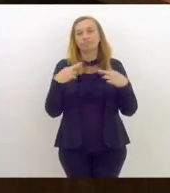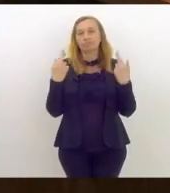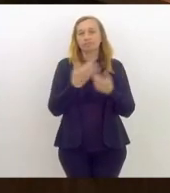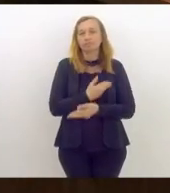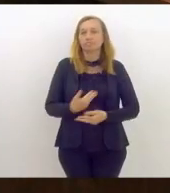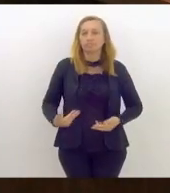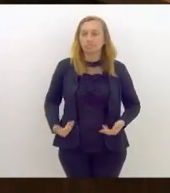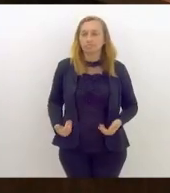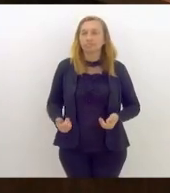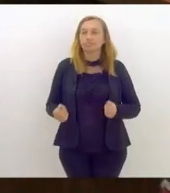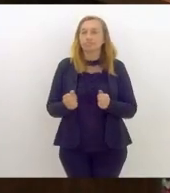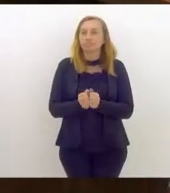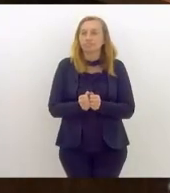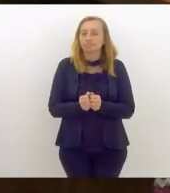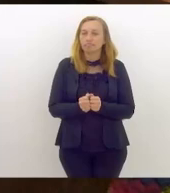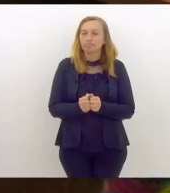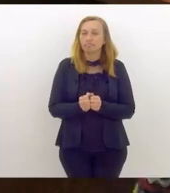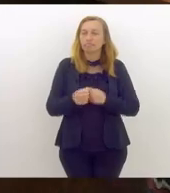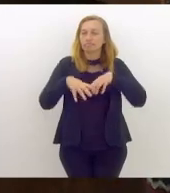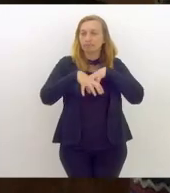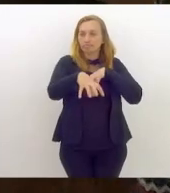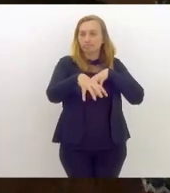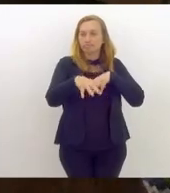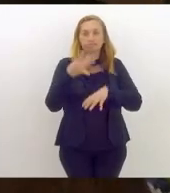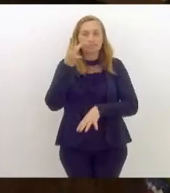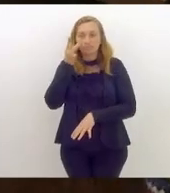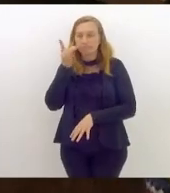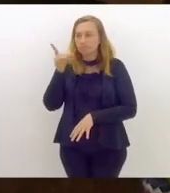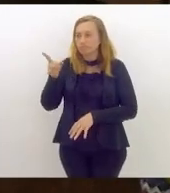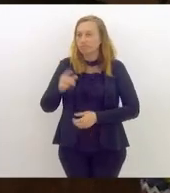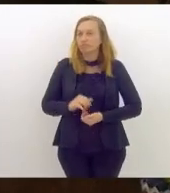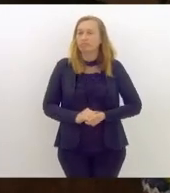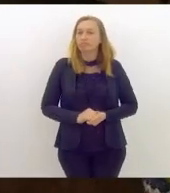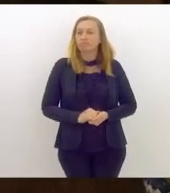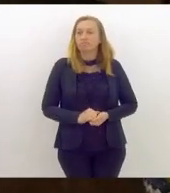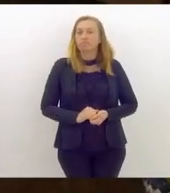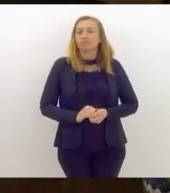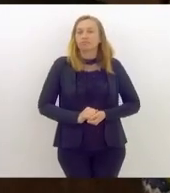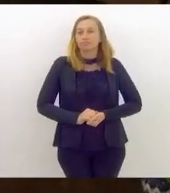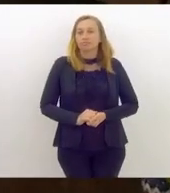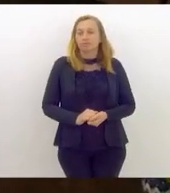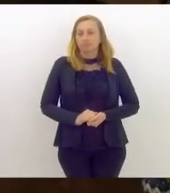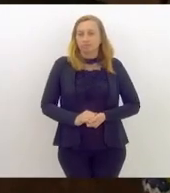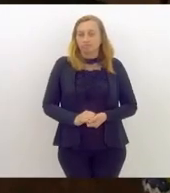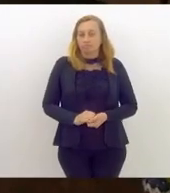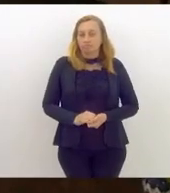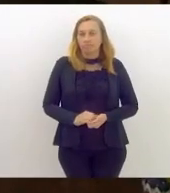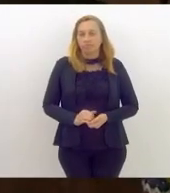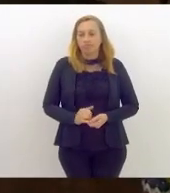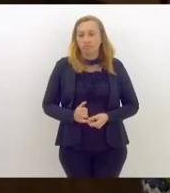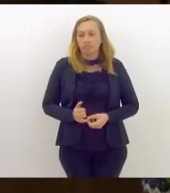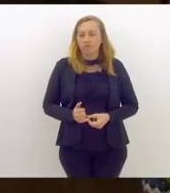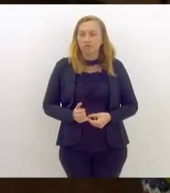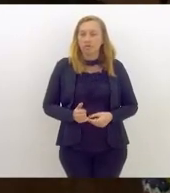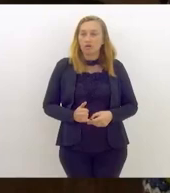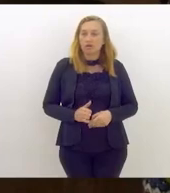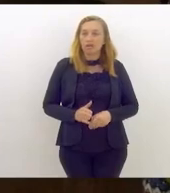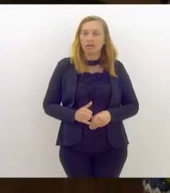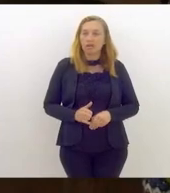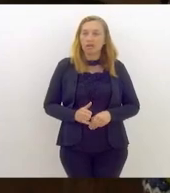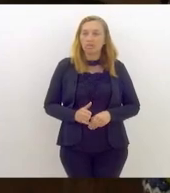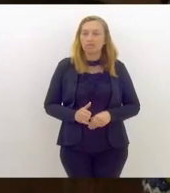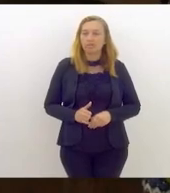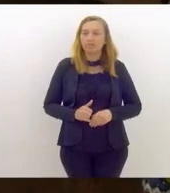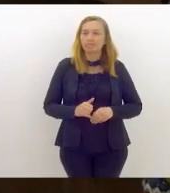públicas, presenciais e remotas, que ela patrocinou pela defesa ambiental em Três Rios. Então, Vossa Excelência tem toda a